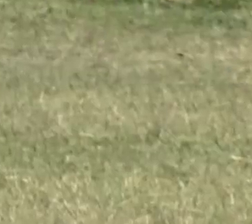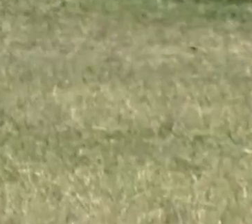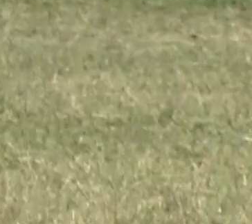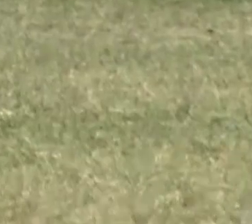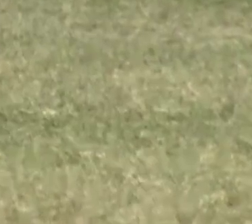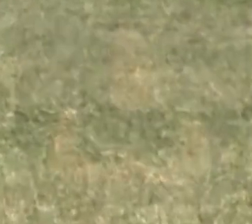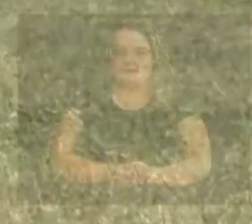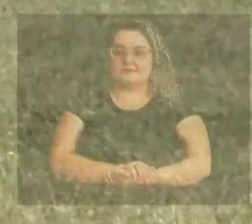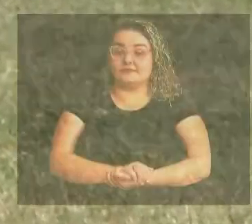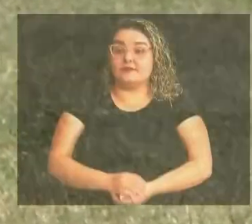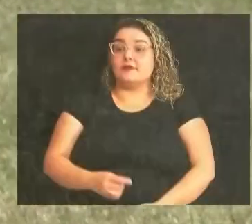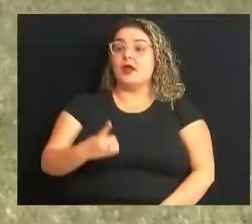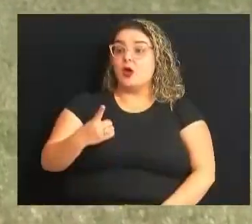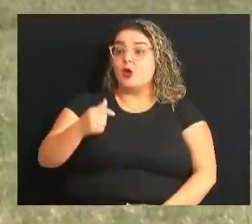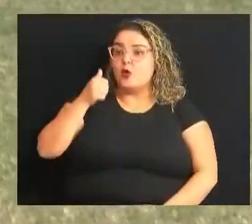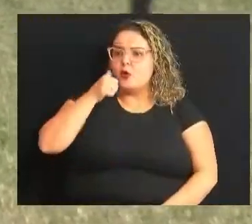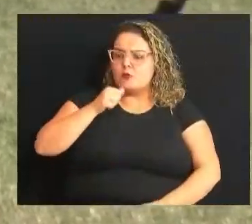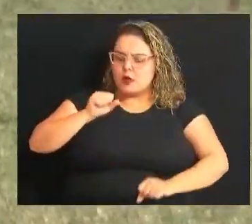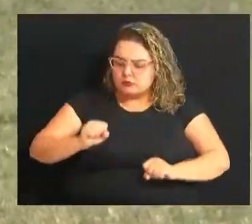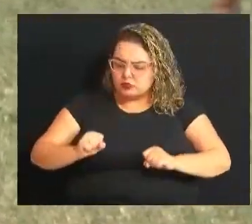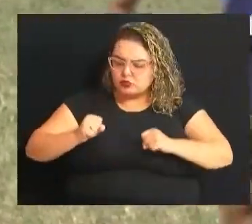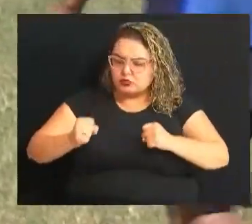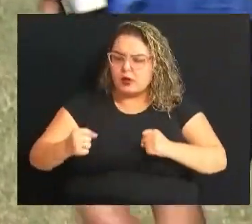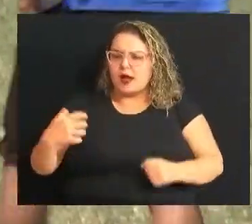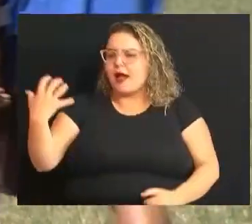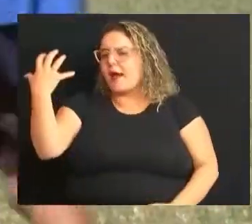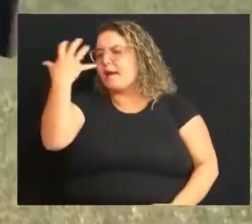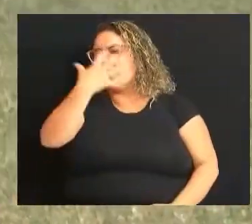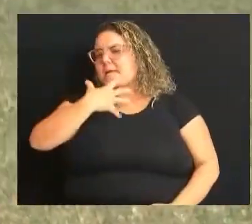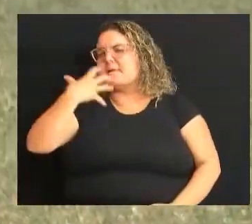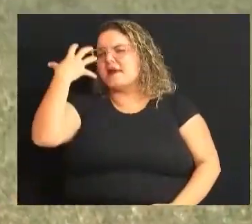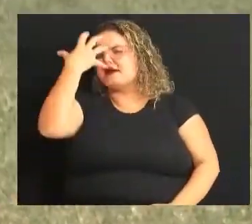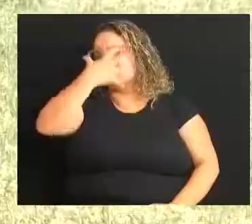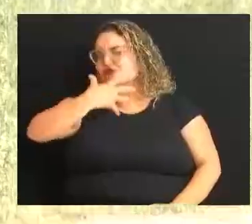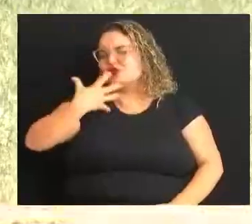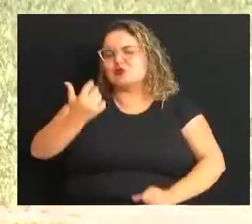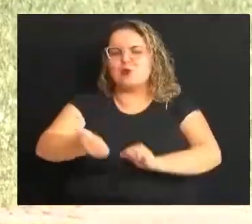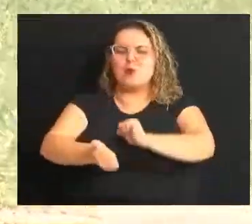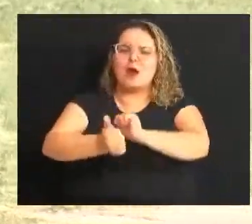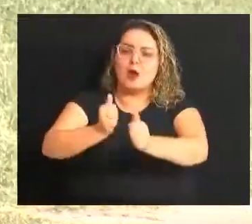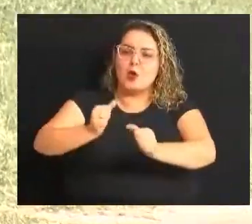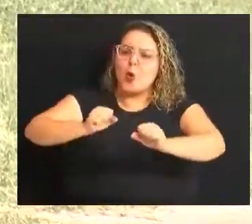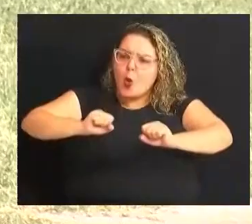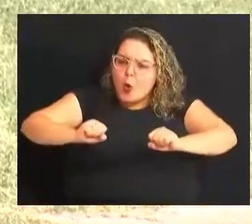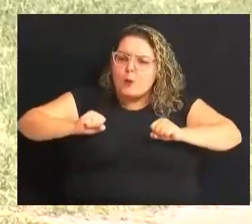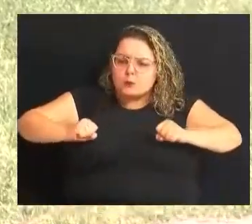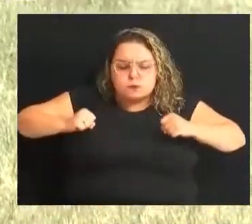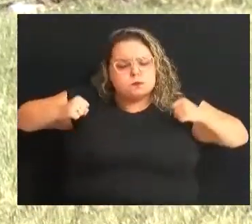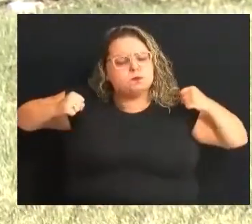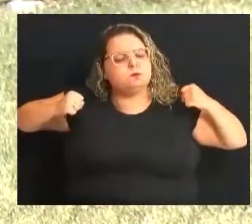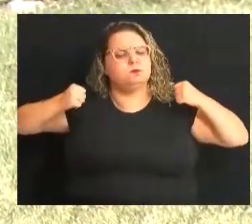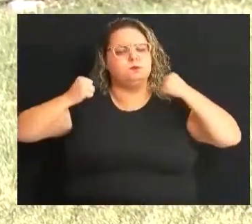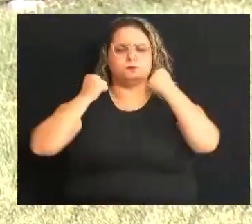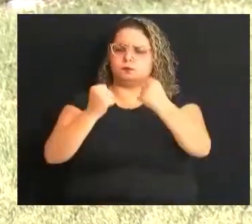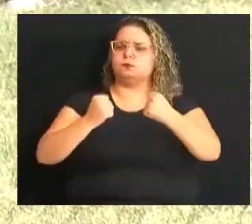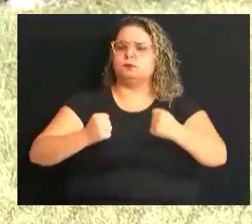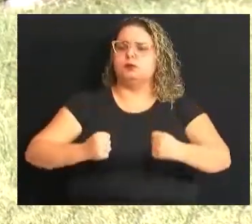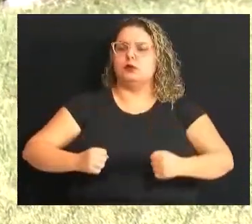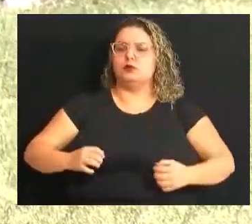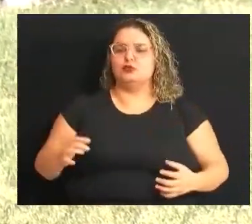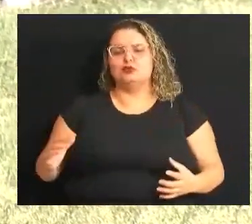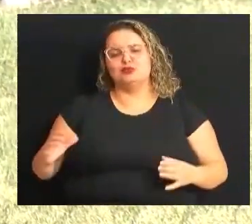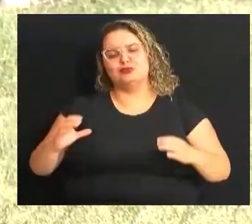Uma mulher guerreira, apaixonada por futebol, batalhadora e, claro, cheia de amor